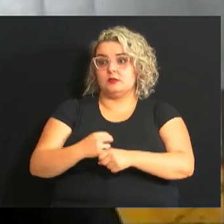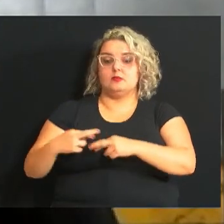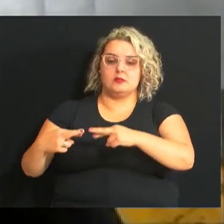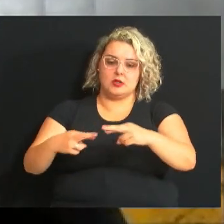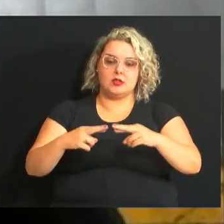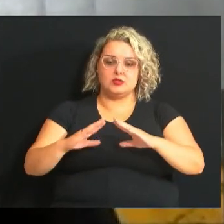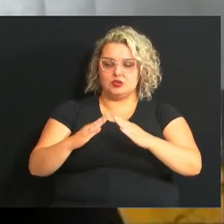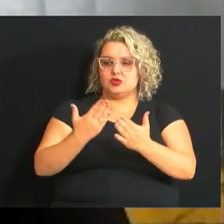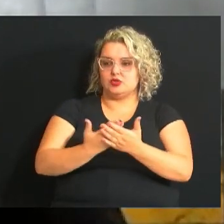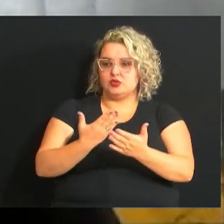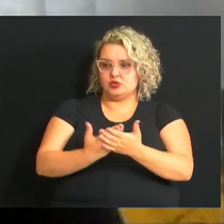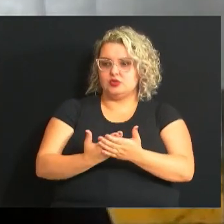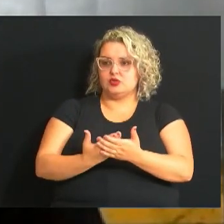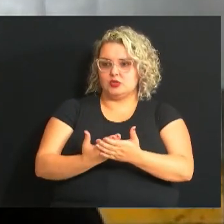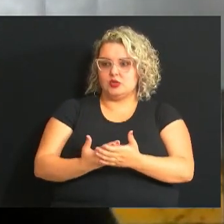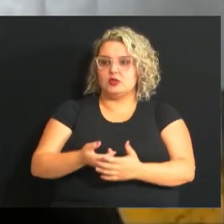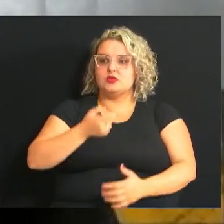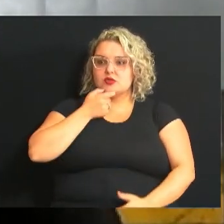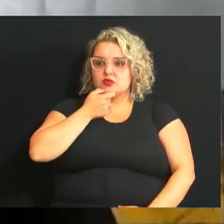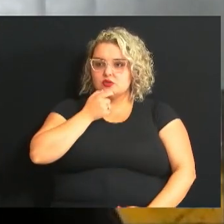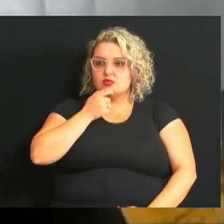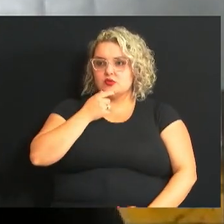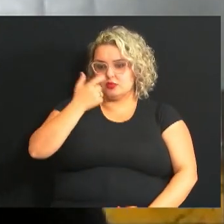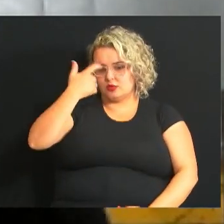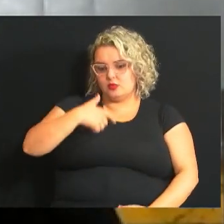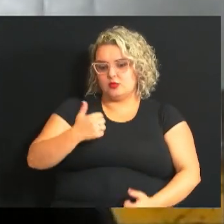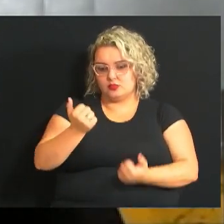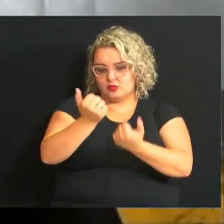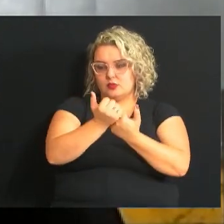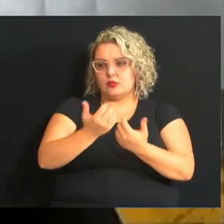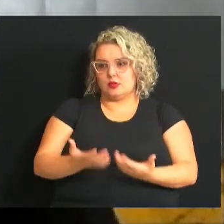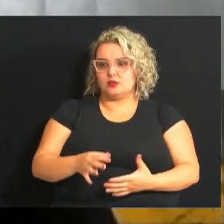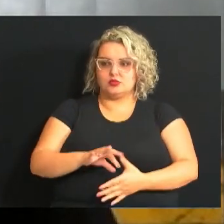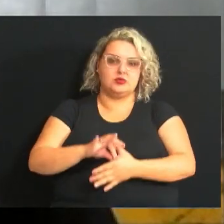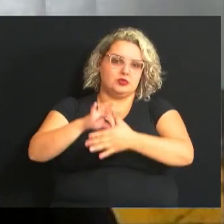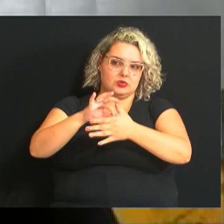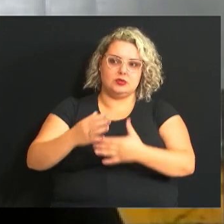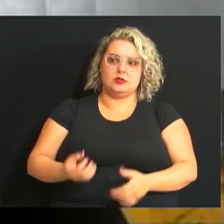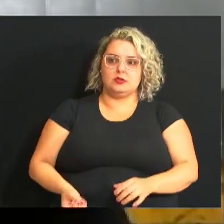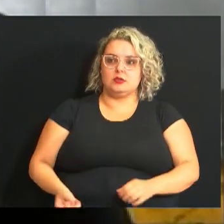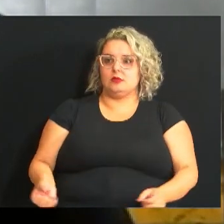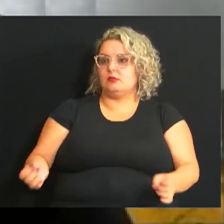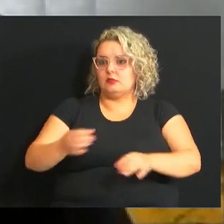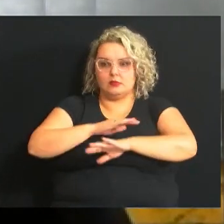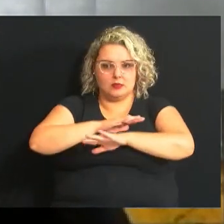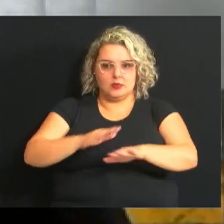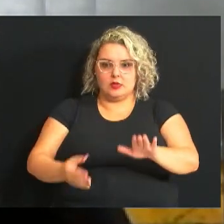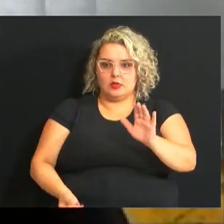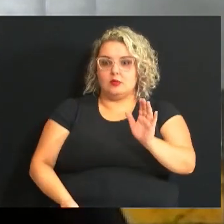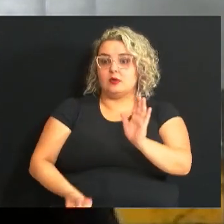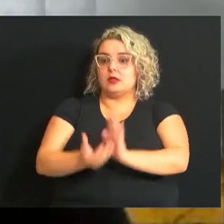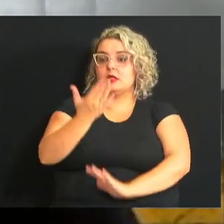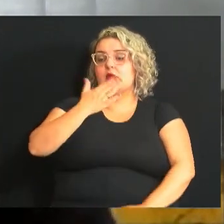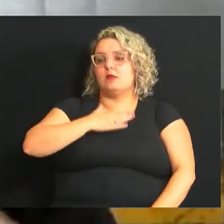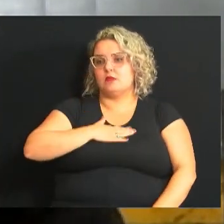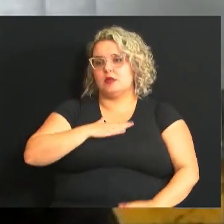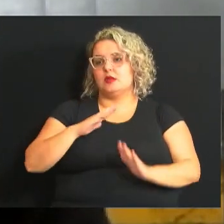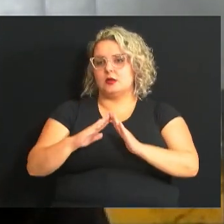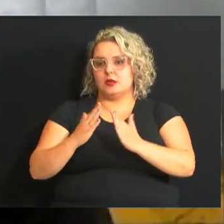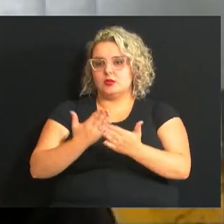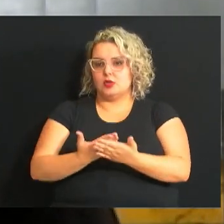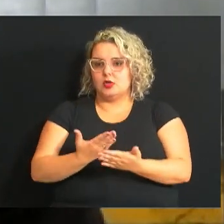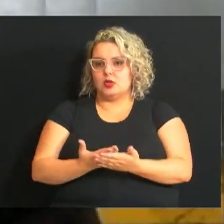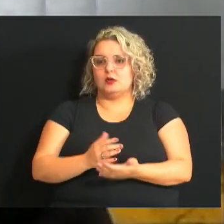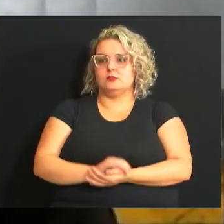cargo de liderança, um cargo executivo, e larguei tudo para montar a minha escola, né? O meu negócio. E ali eu